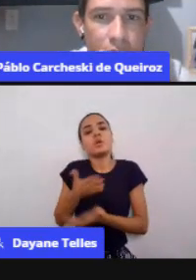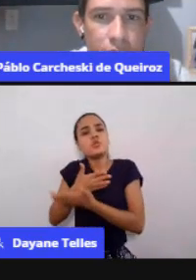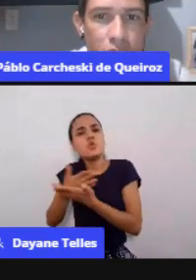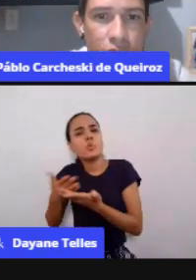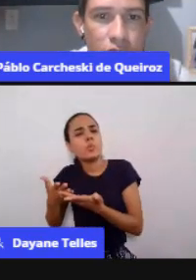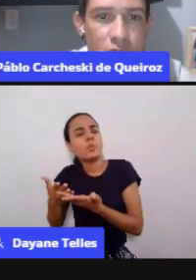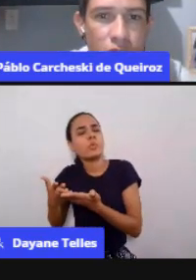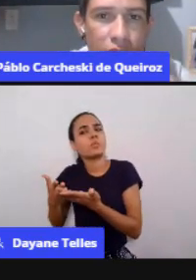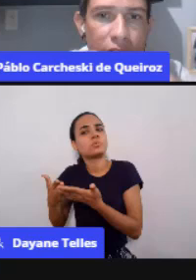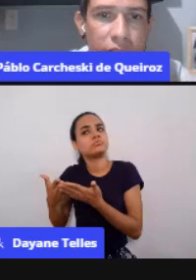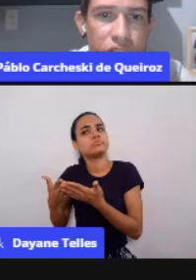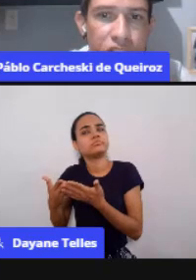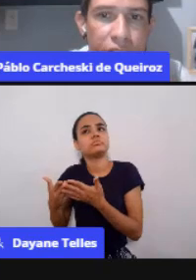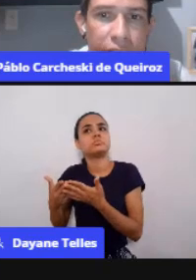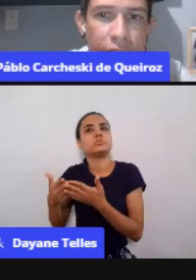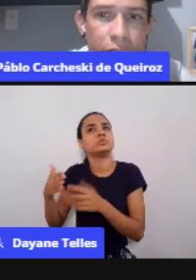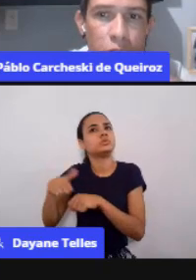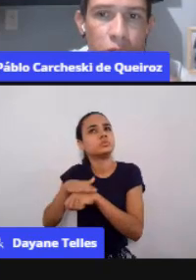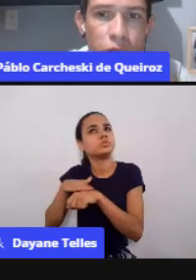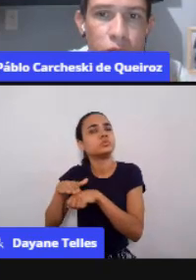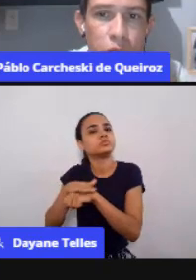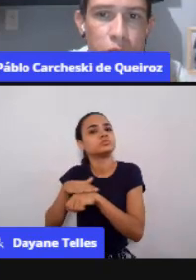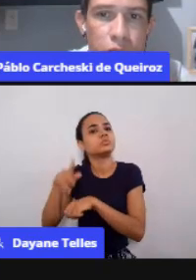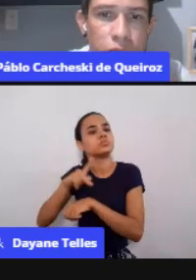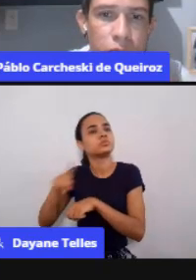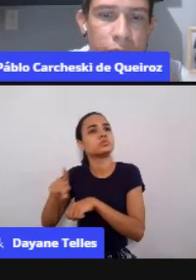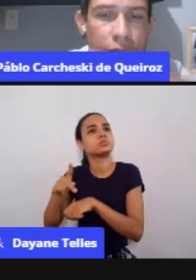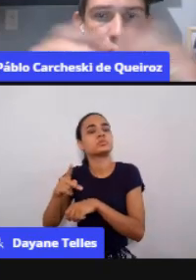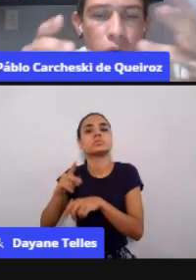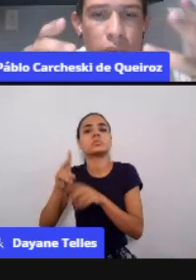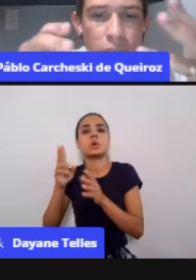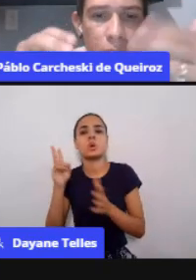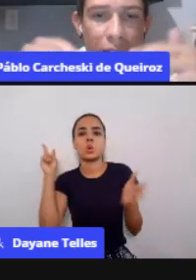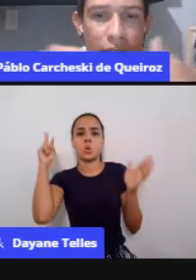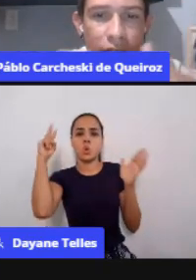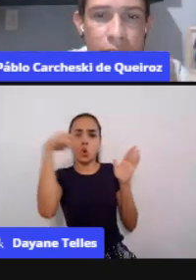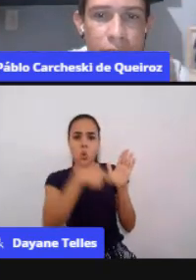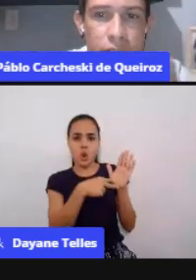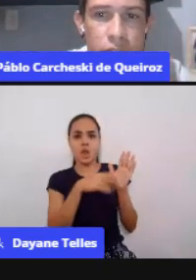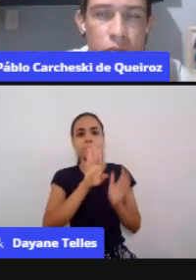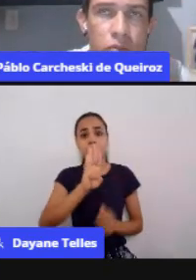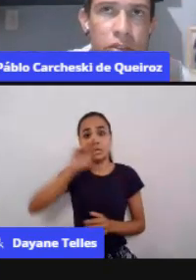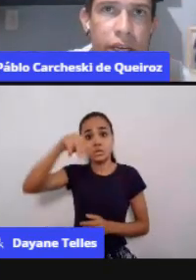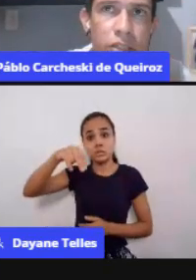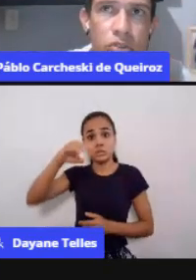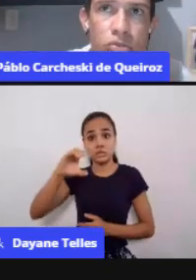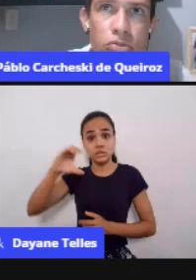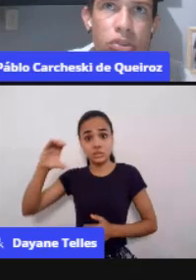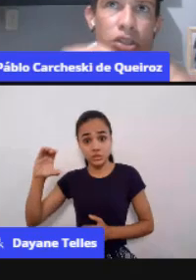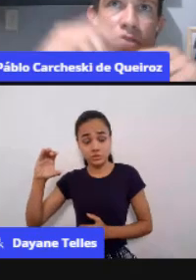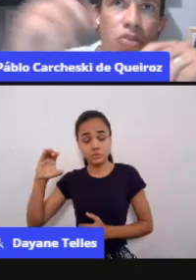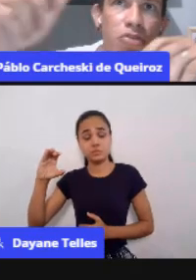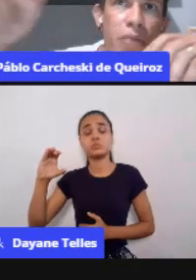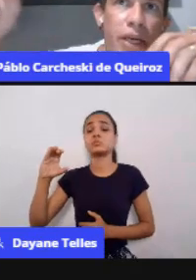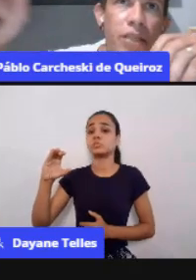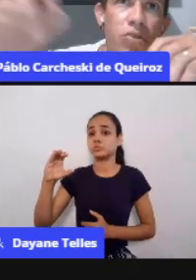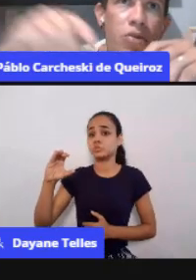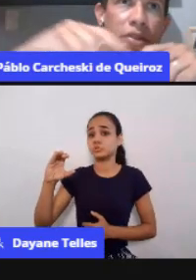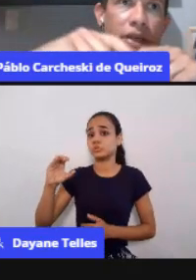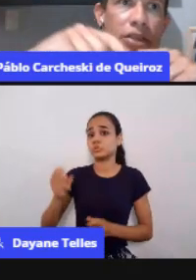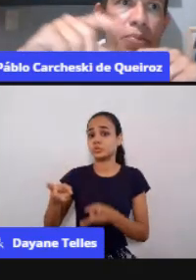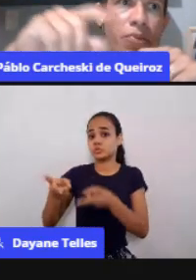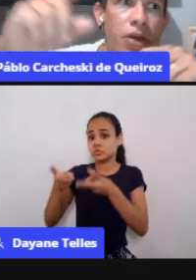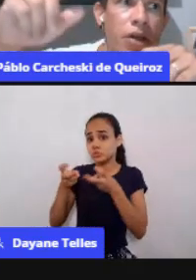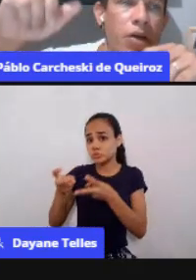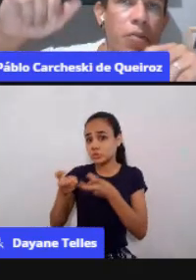BNCC, talvez você conseguiria enxergar é ruim essa palavra, né, mas um certo desenvolvimento,